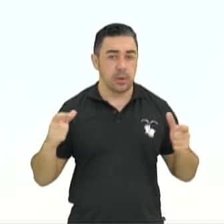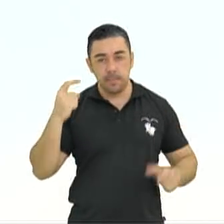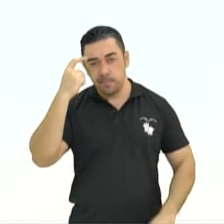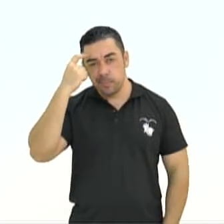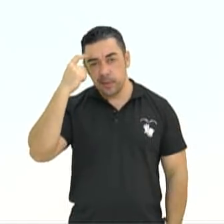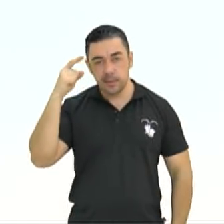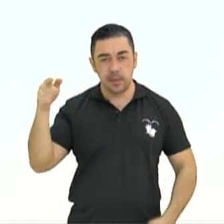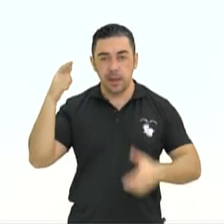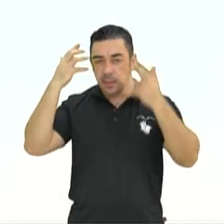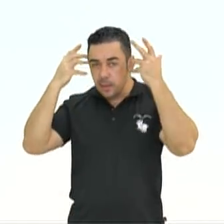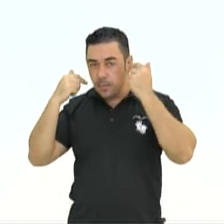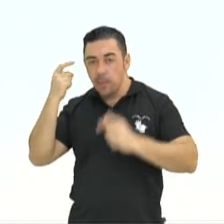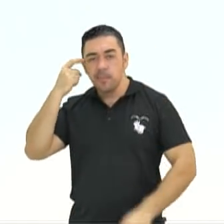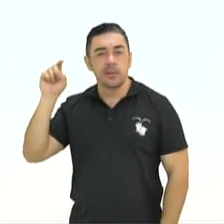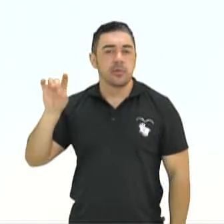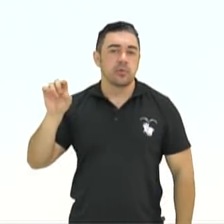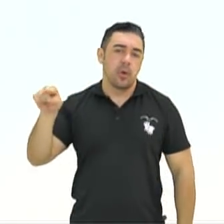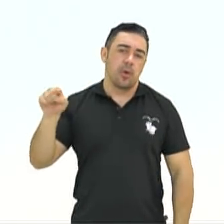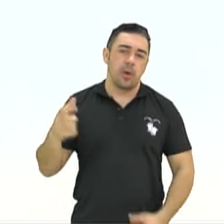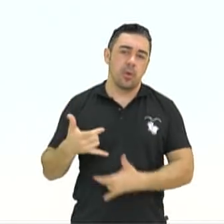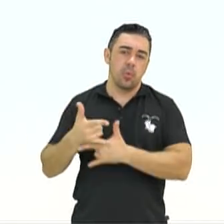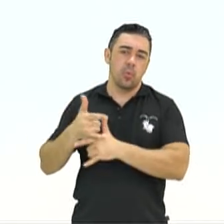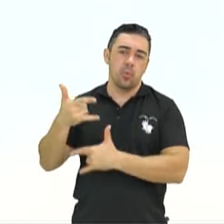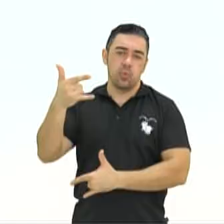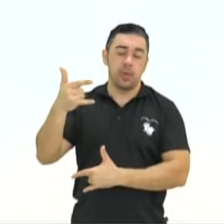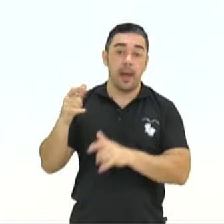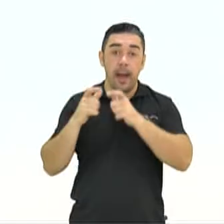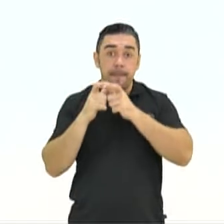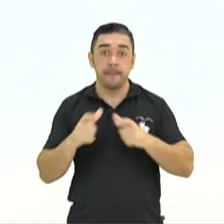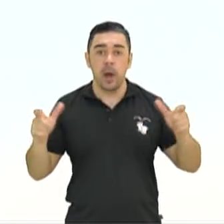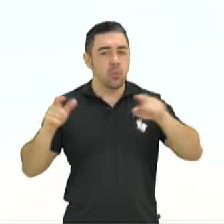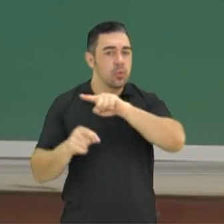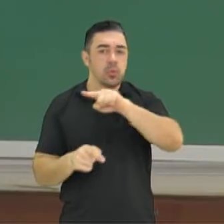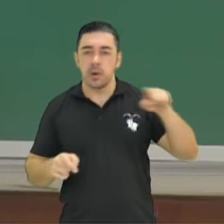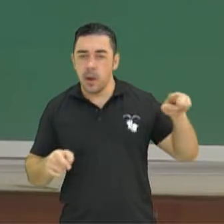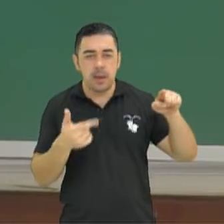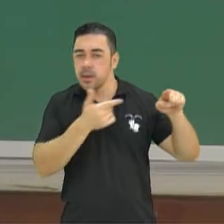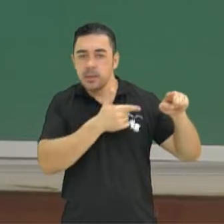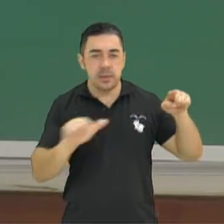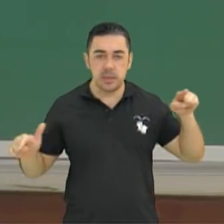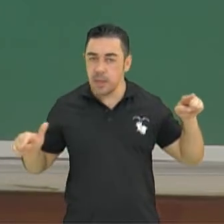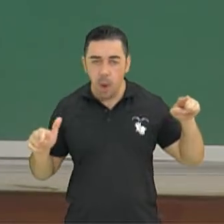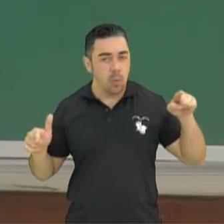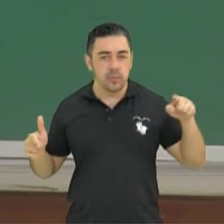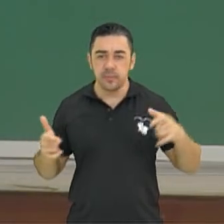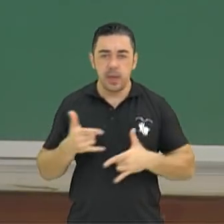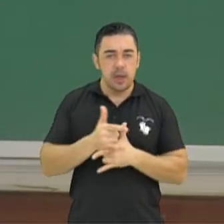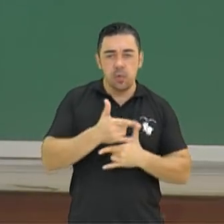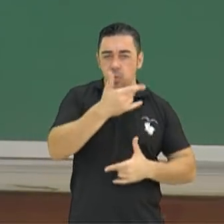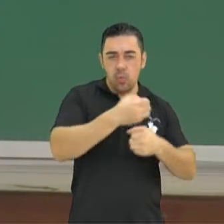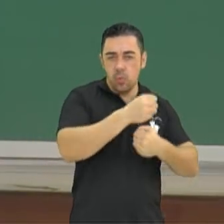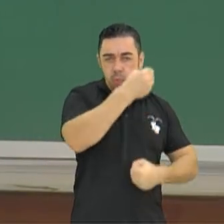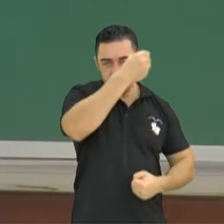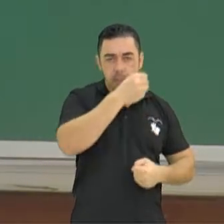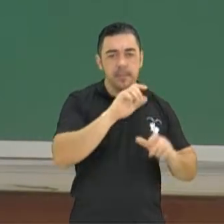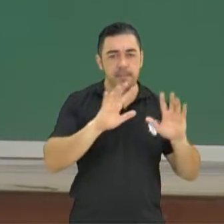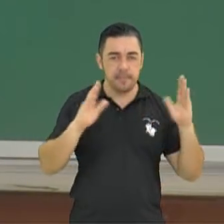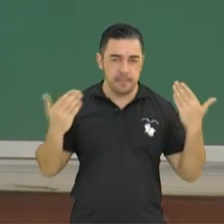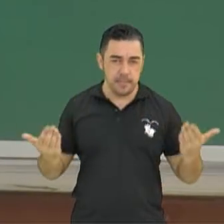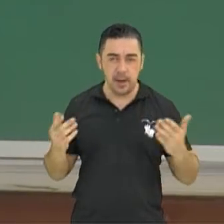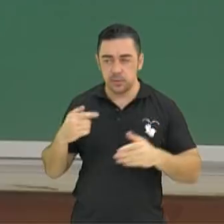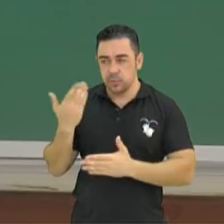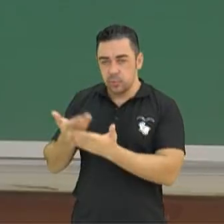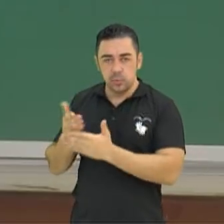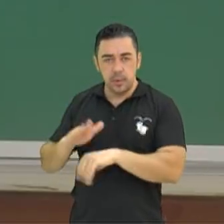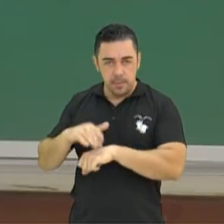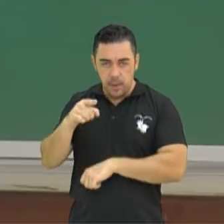a gente pensa em quem? Nos vertebrados. Olha que injusto, né? A maioria é invertebrada e a gente relaciona, na maioria das vezes, com os vertebrados. Mas vocês vão estudar